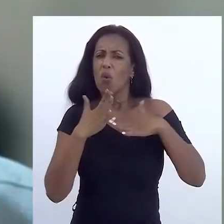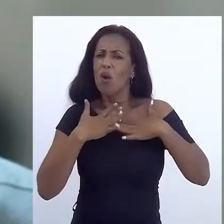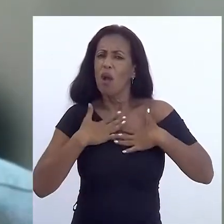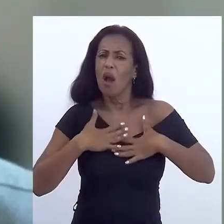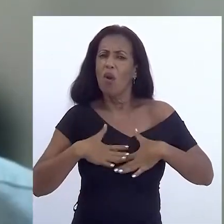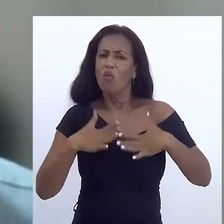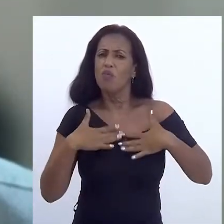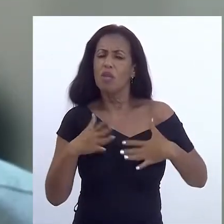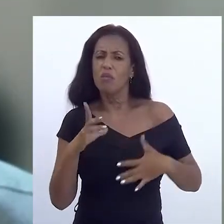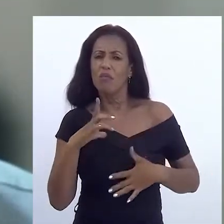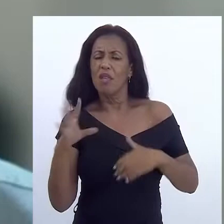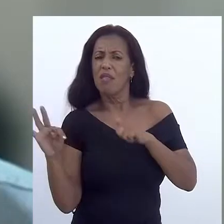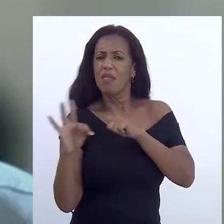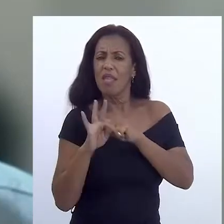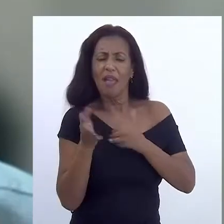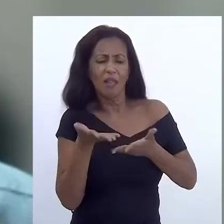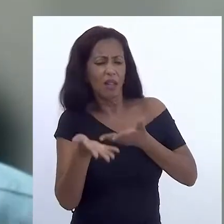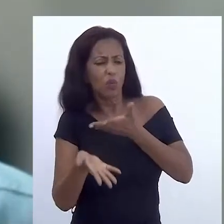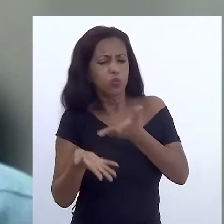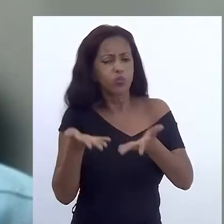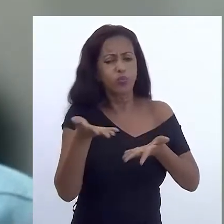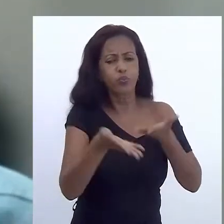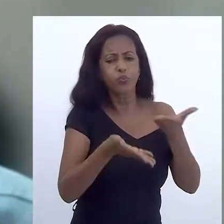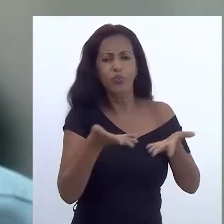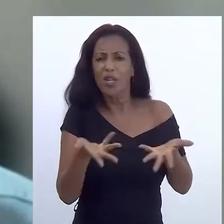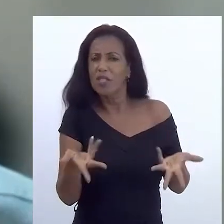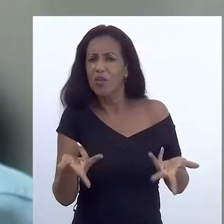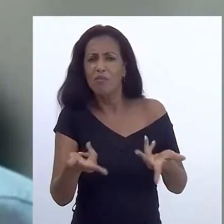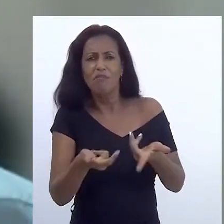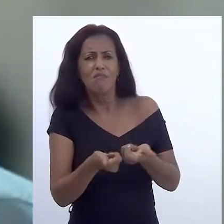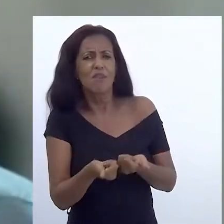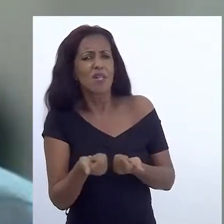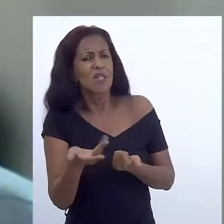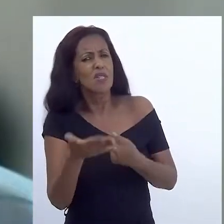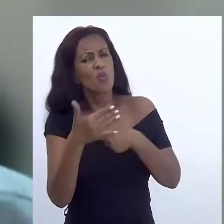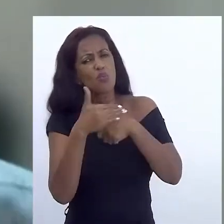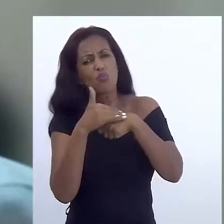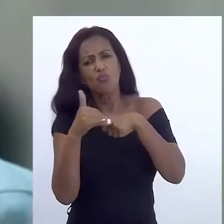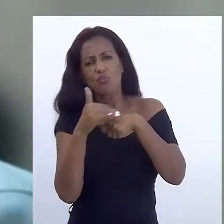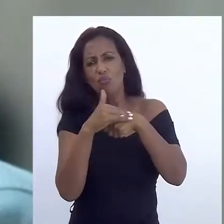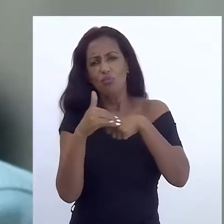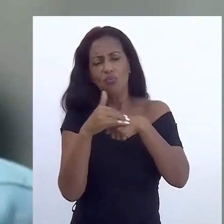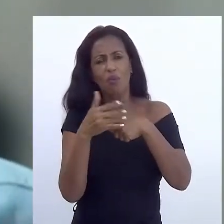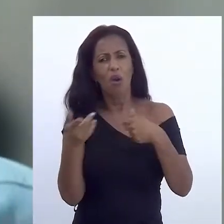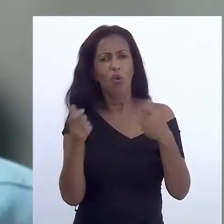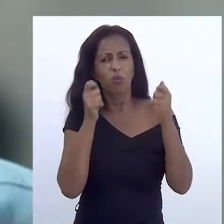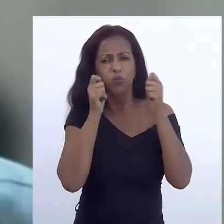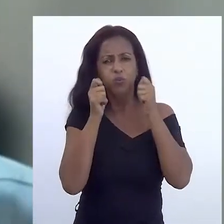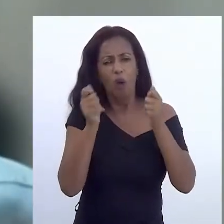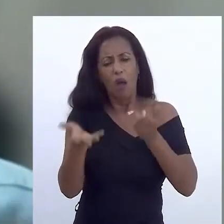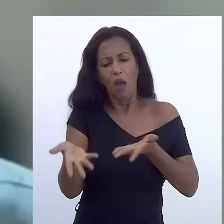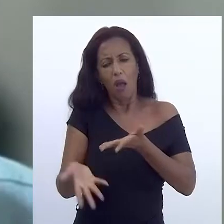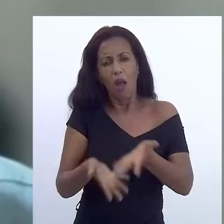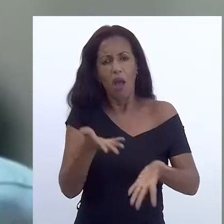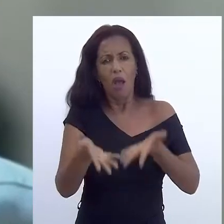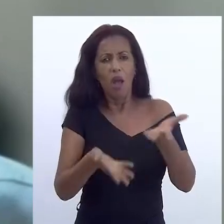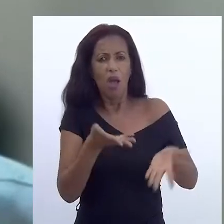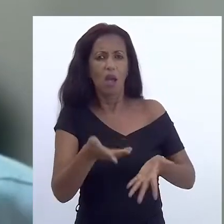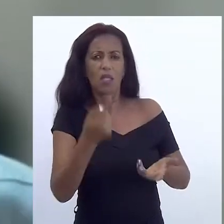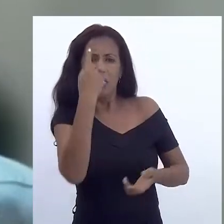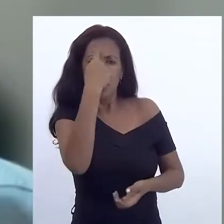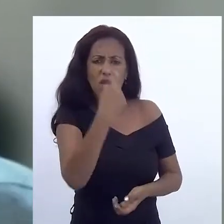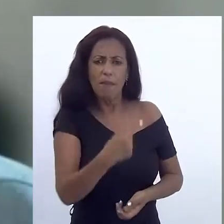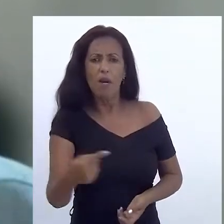uma técnica, que eles são fantásticos, são muito dóceis. Né? Tem toda uma técnica de meses, semanas,